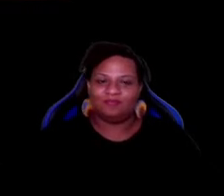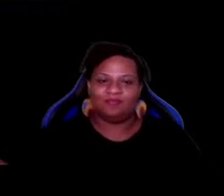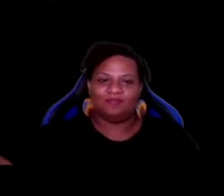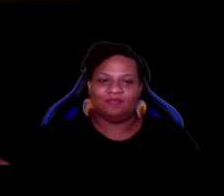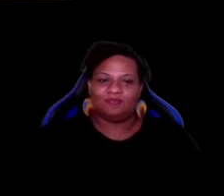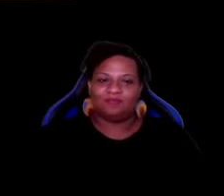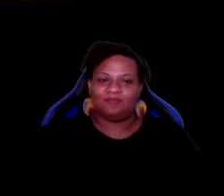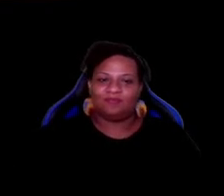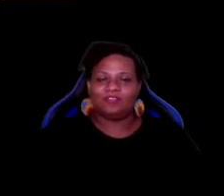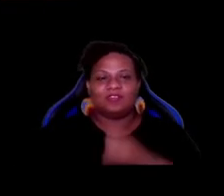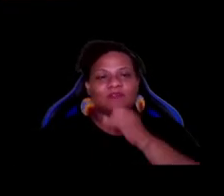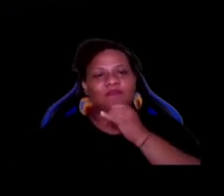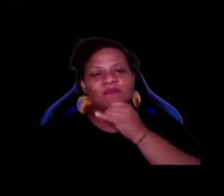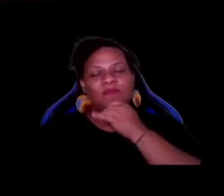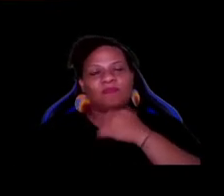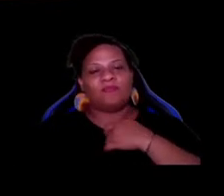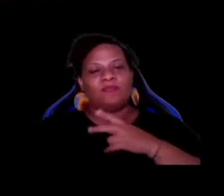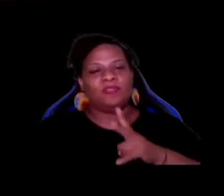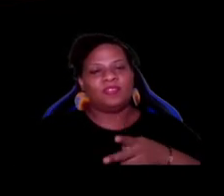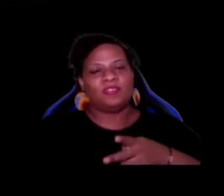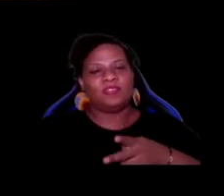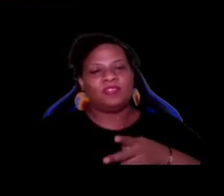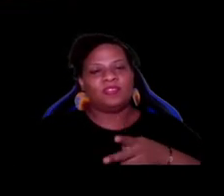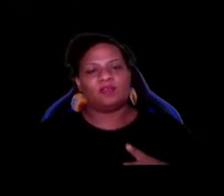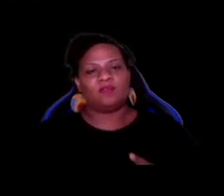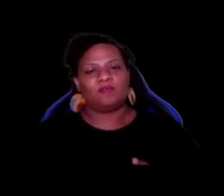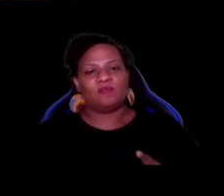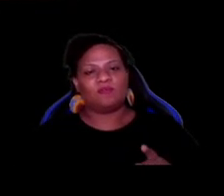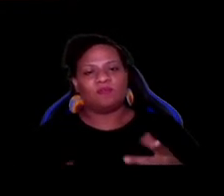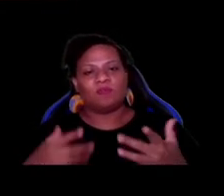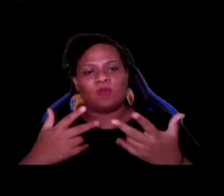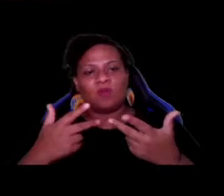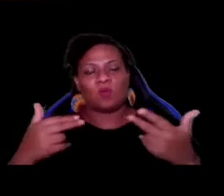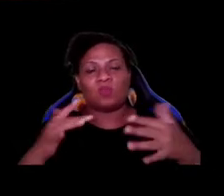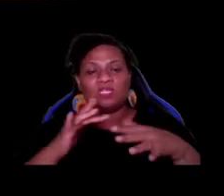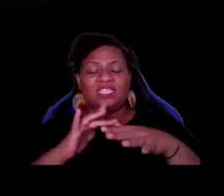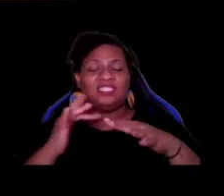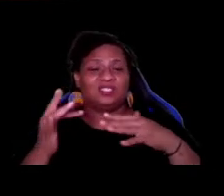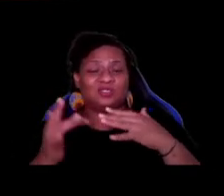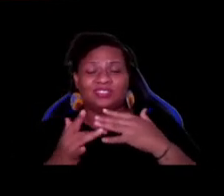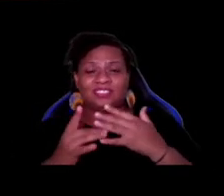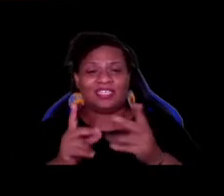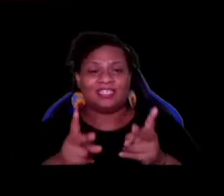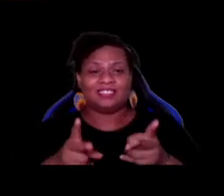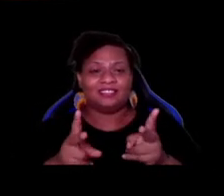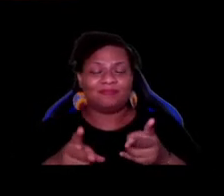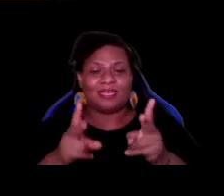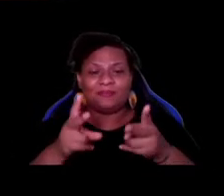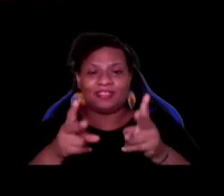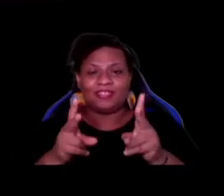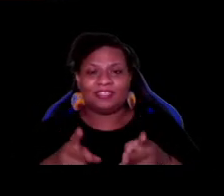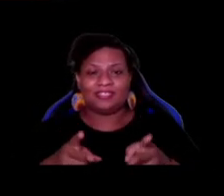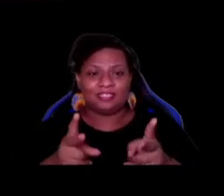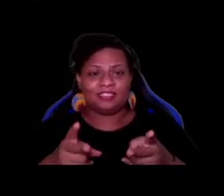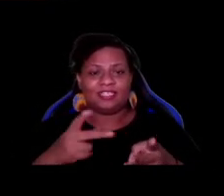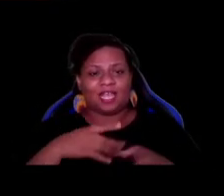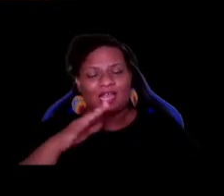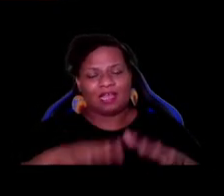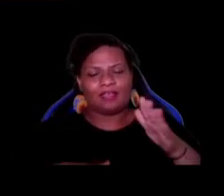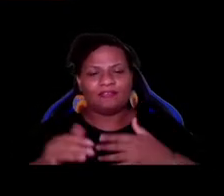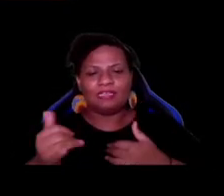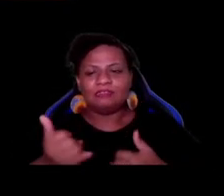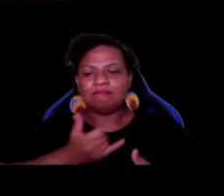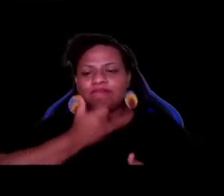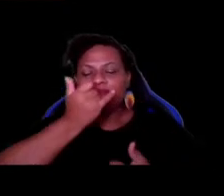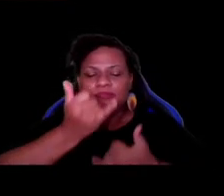aquela acuidade de lidar com as redes sociais. Eu sou um pouco relapsa, vamos dizer